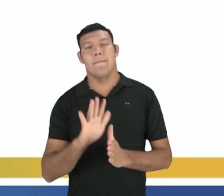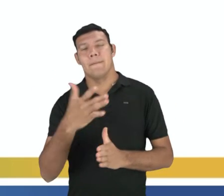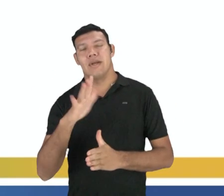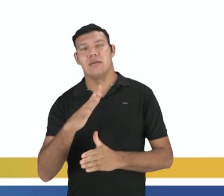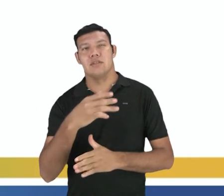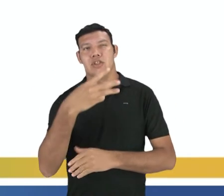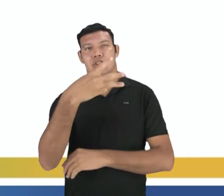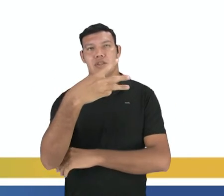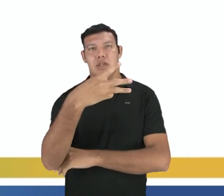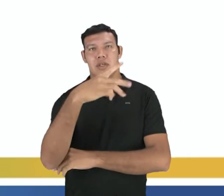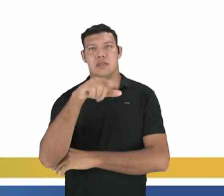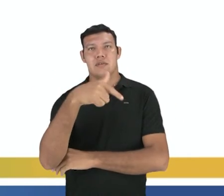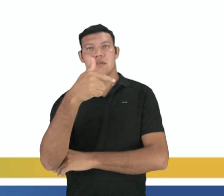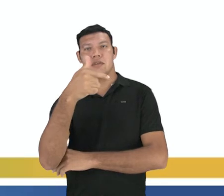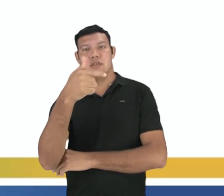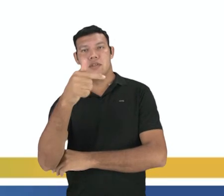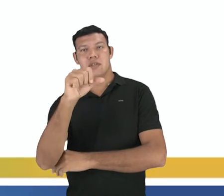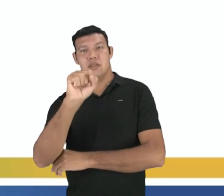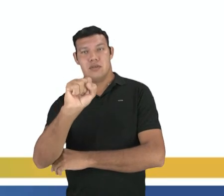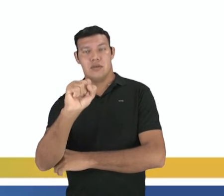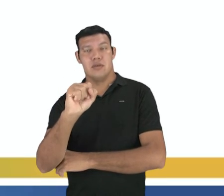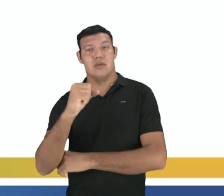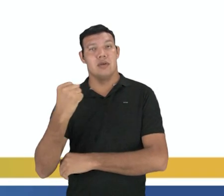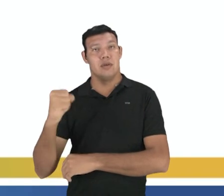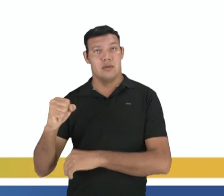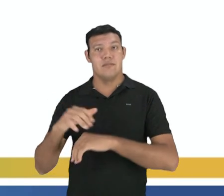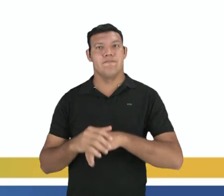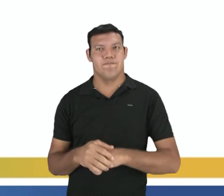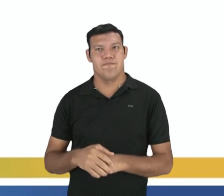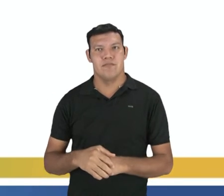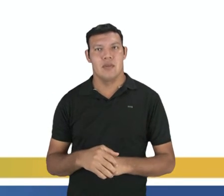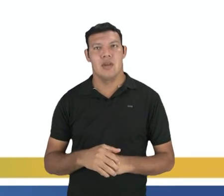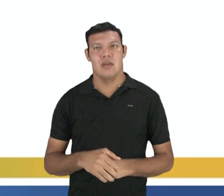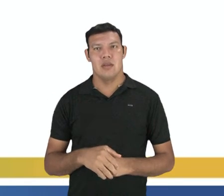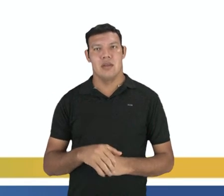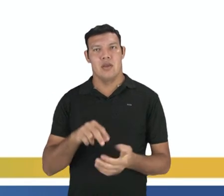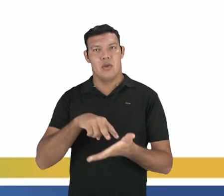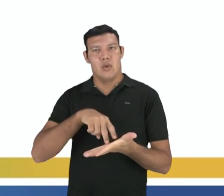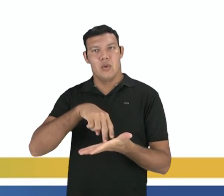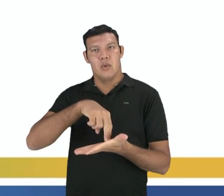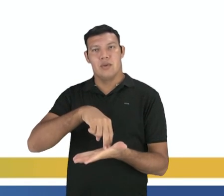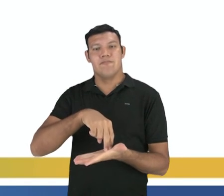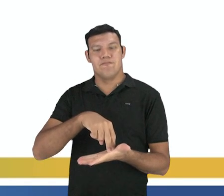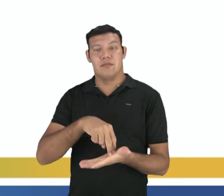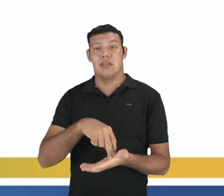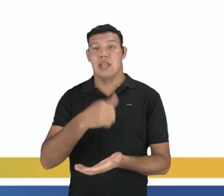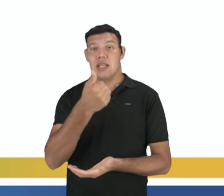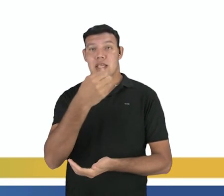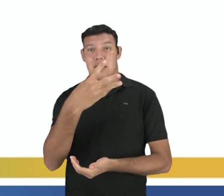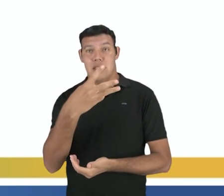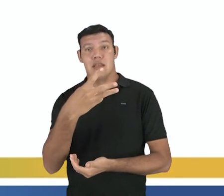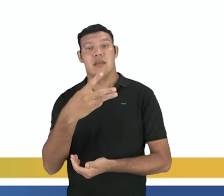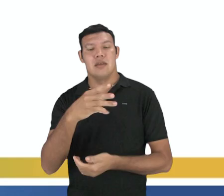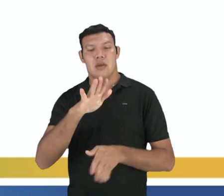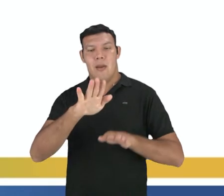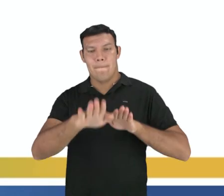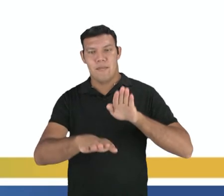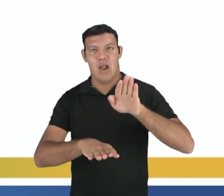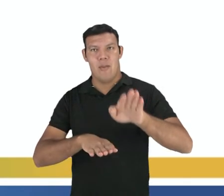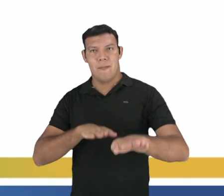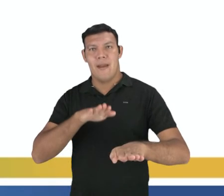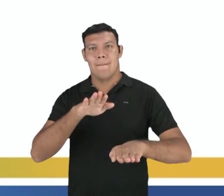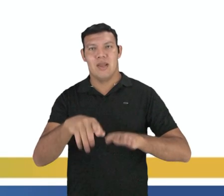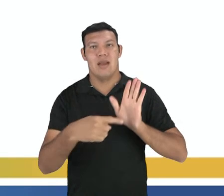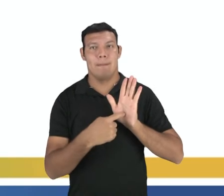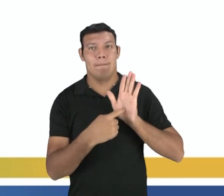3,78 segundos até se colocar com o corpo reto foram 13 passadas você que é importante tá